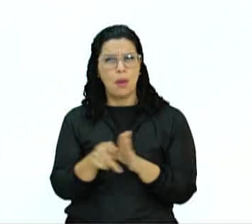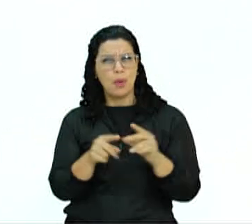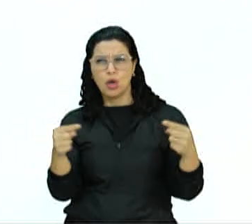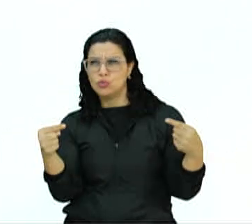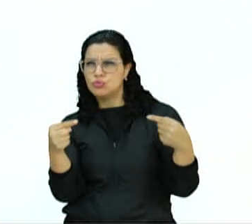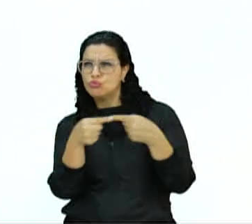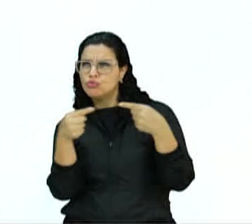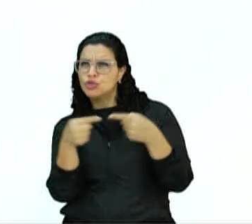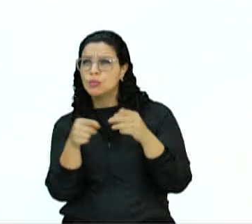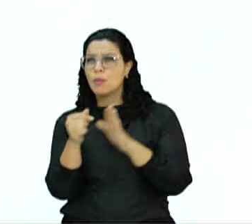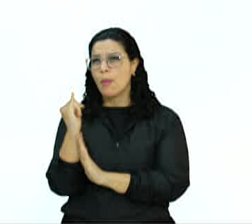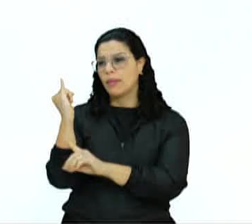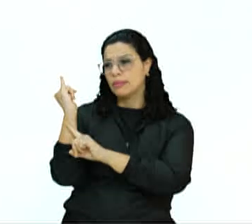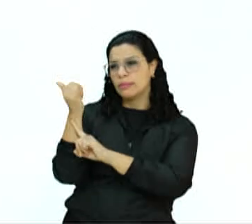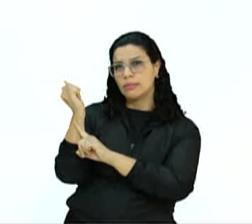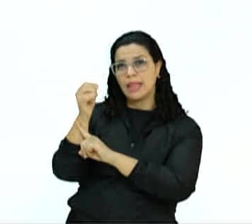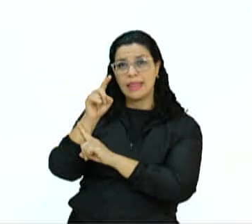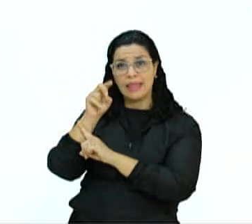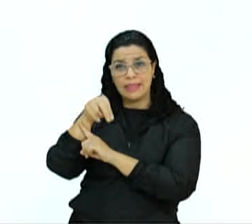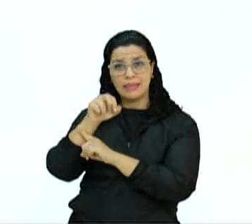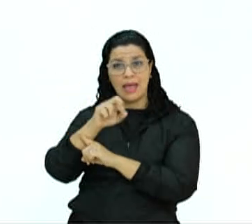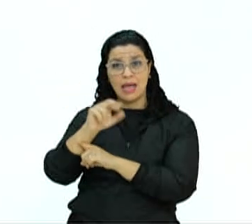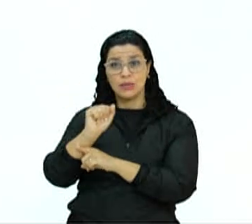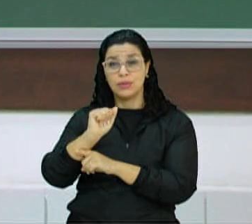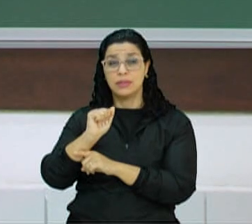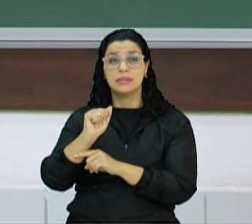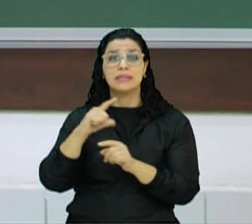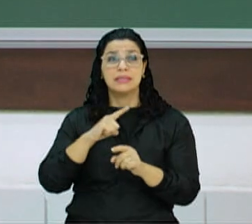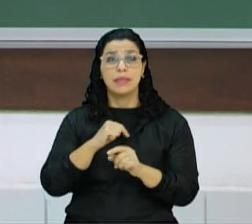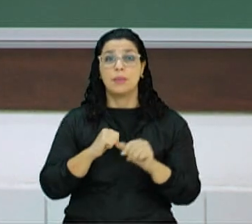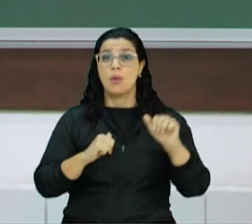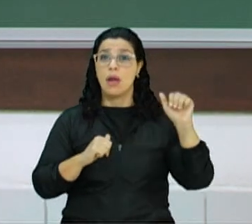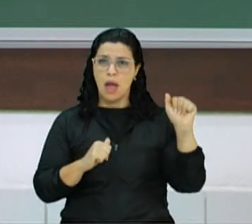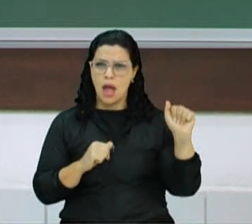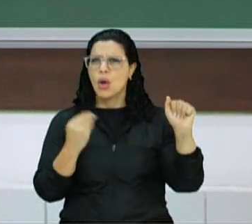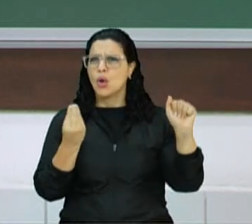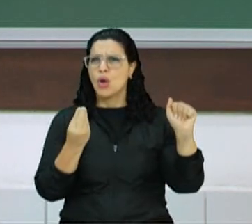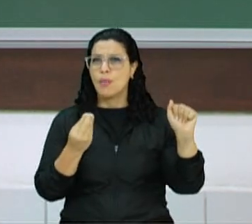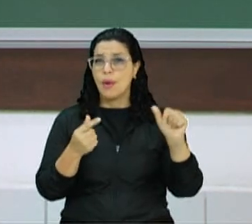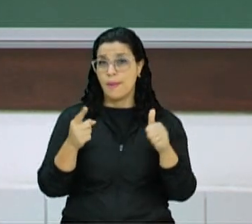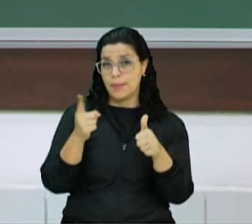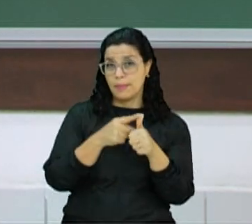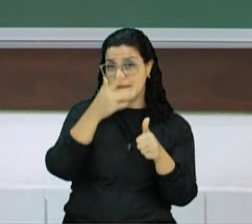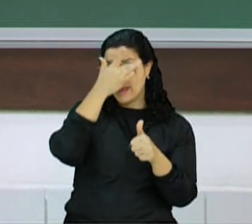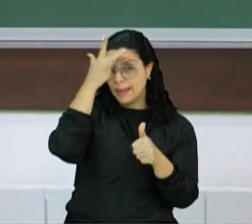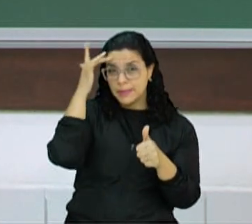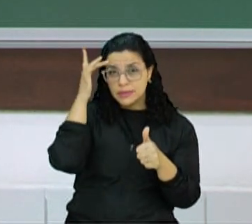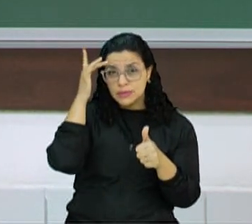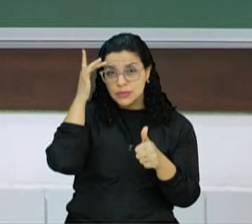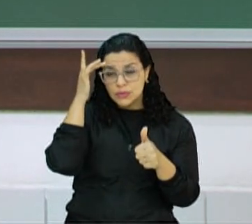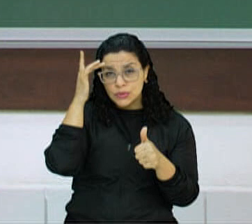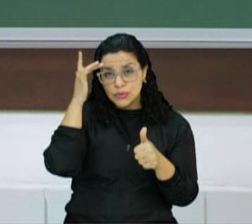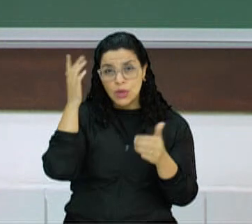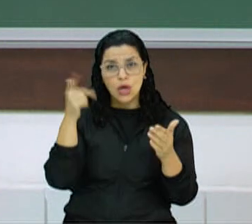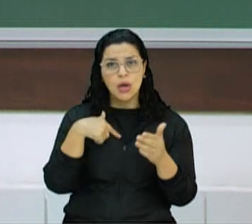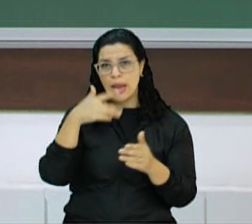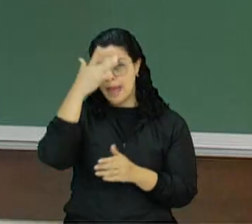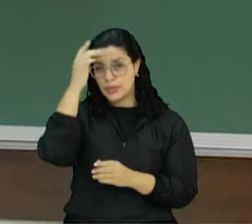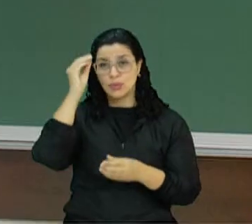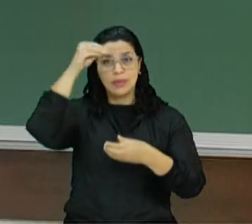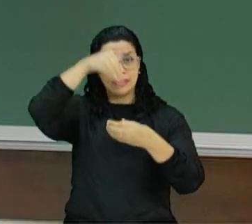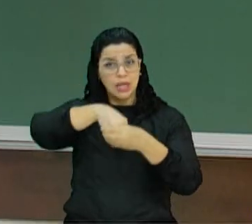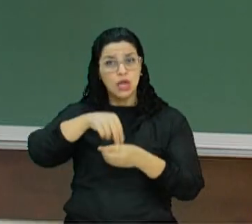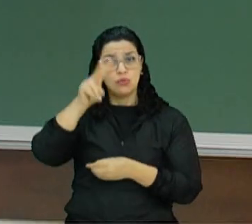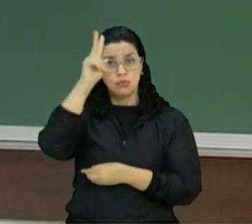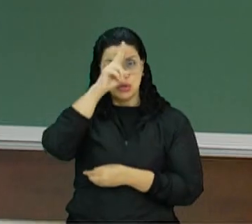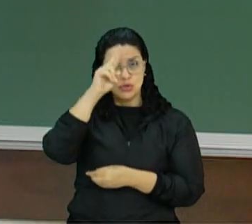de narrador como? Letra A. Esse texto é narrado como, gente? Em primeira pessoa, e há um narrador personagem que